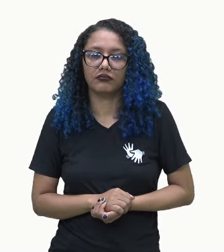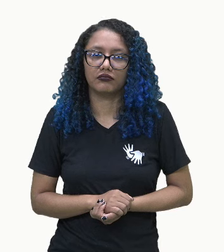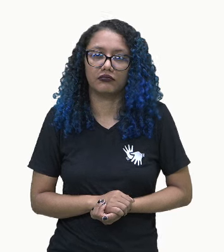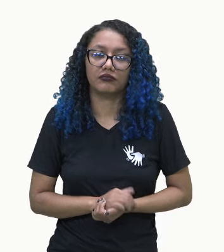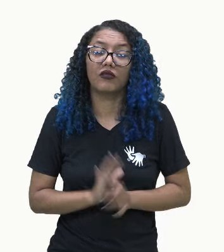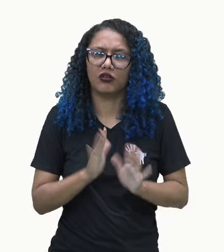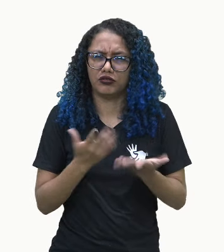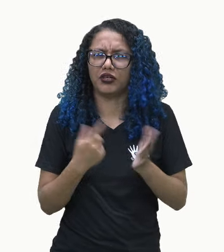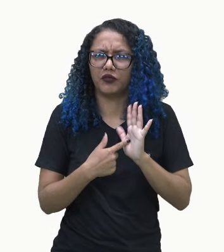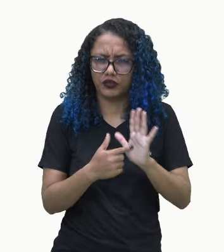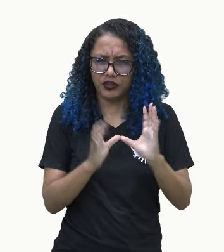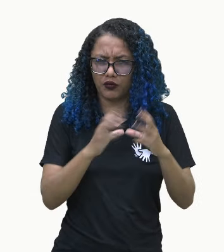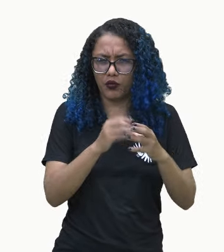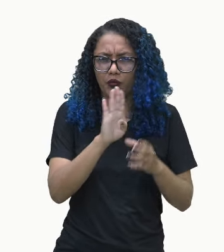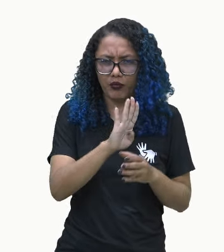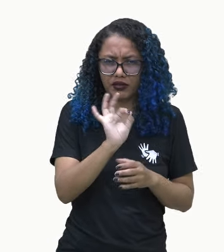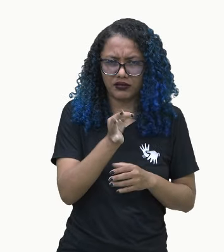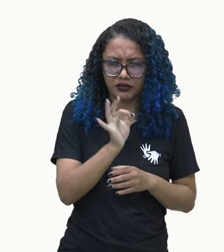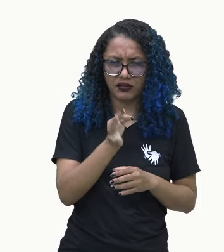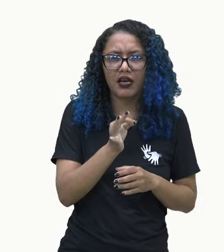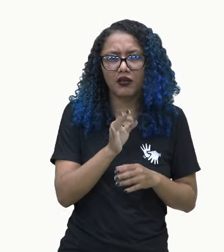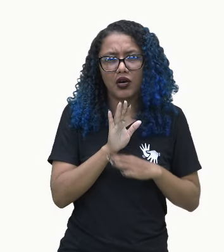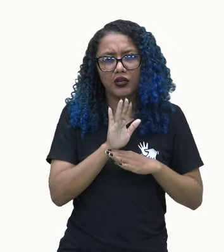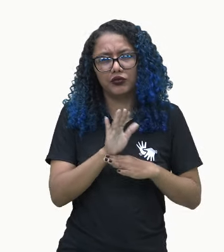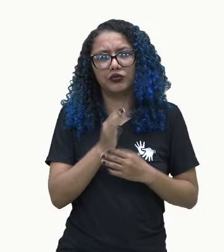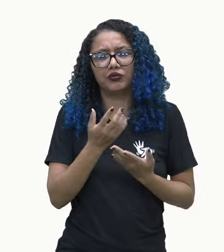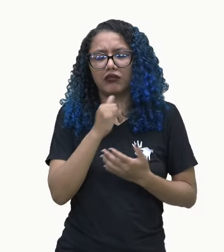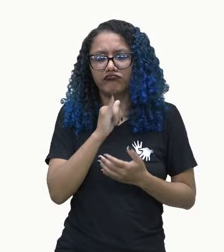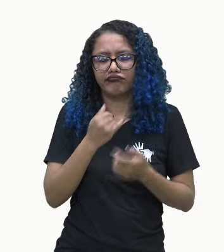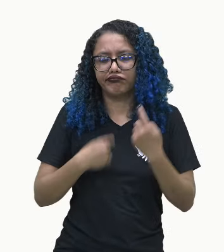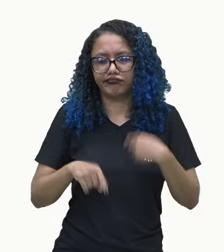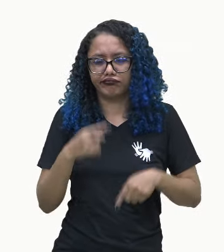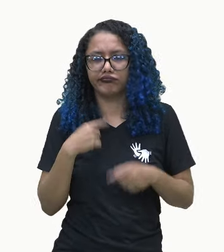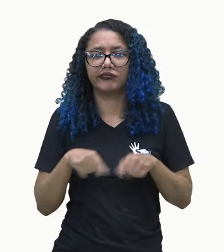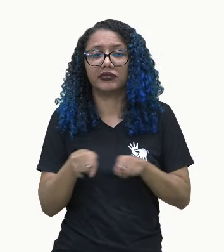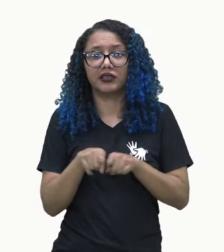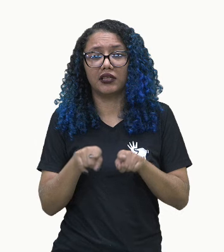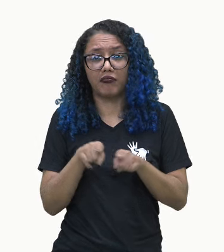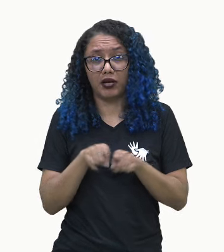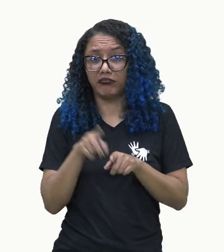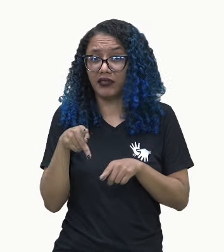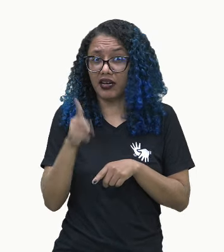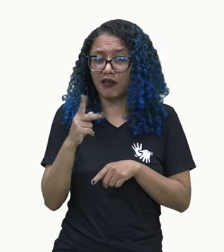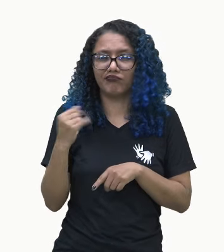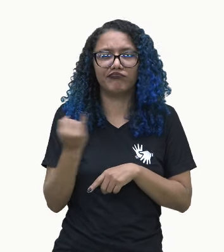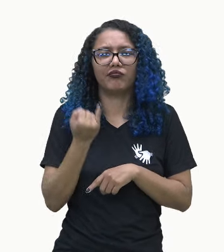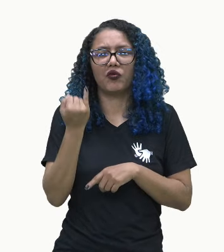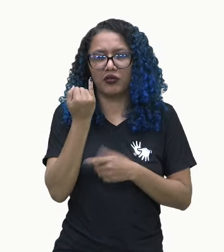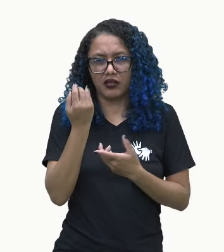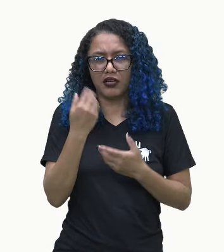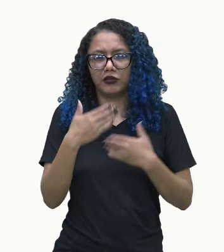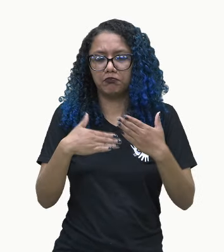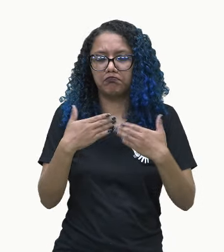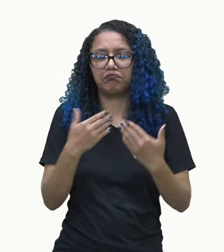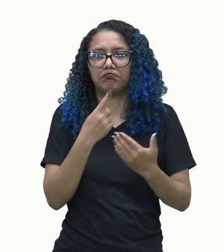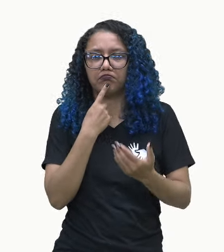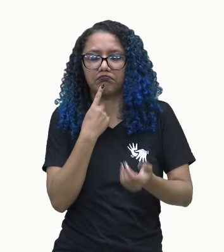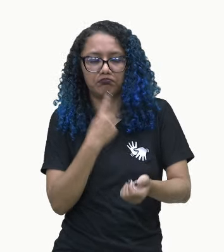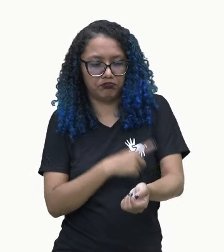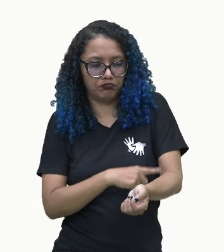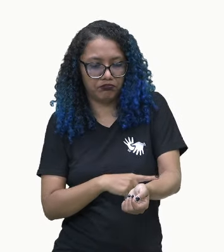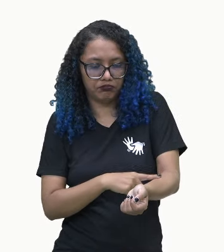vitaminas do complexo B, né, para o metabolismo energético, a vitamina K é importante no processo de coagulação. Quem